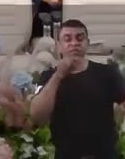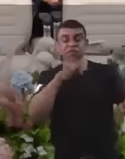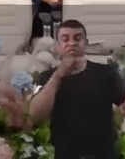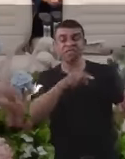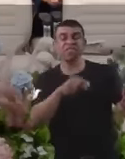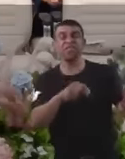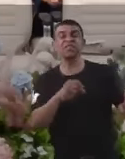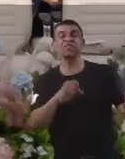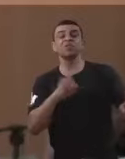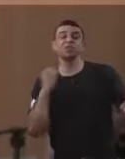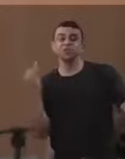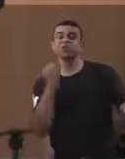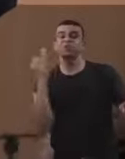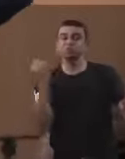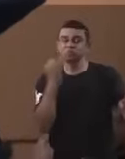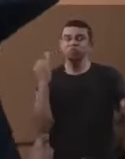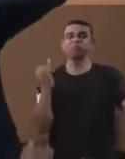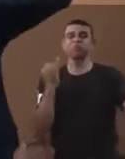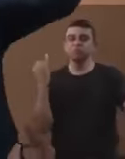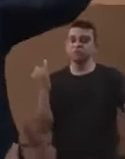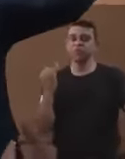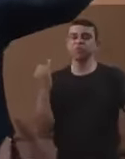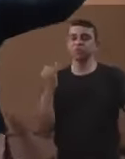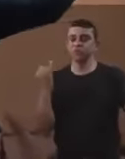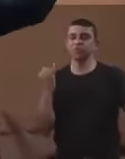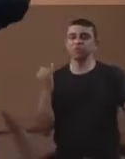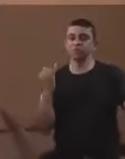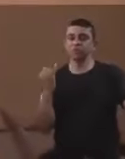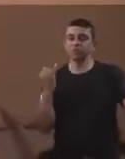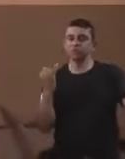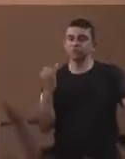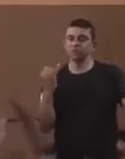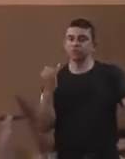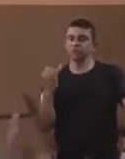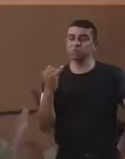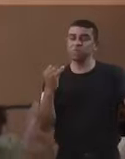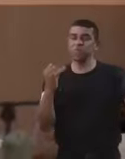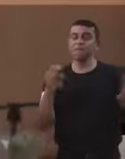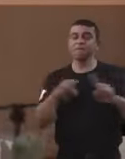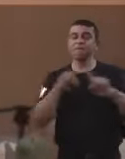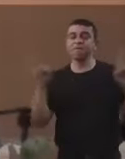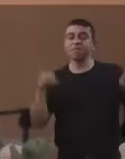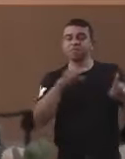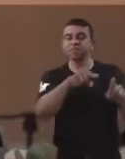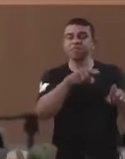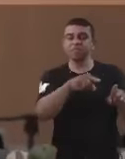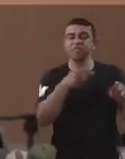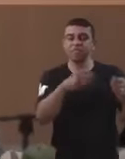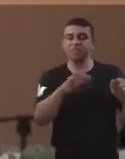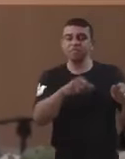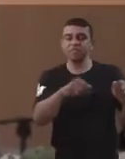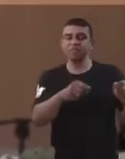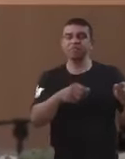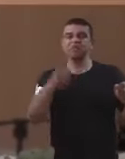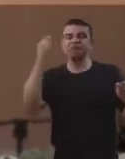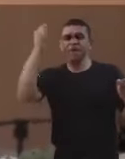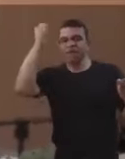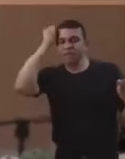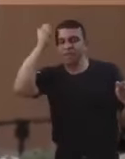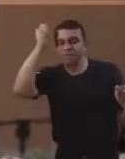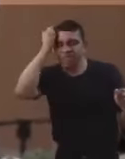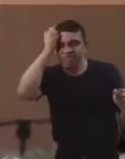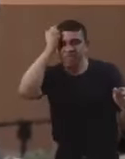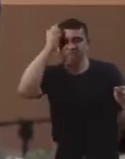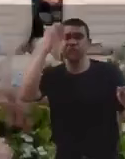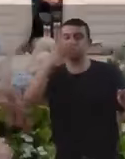o arrependimento sem conduzi-los à igreja do Senhor para ser discipulada pelo